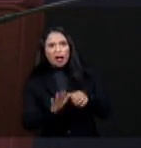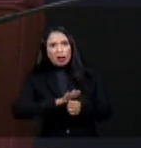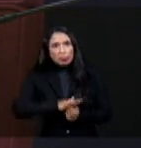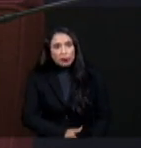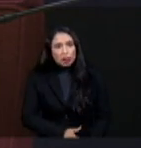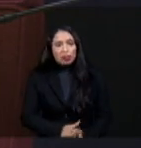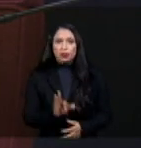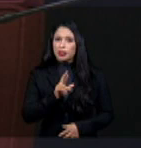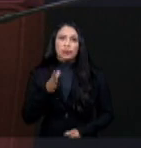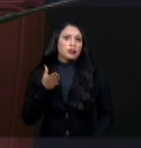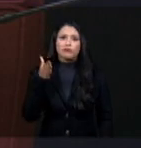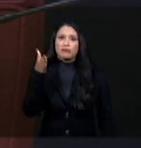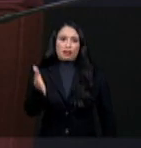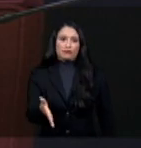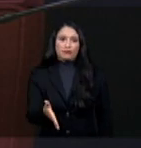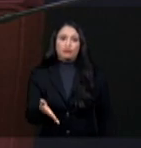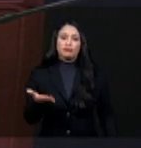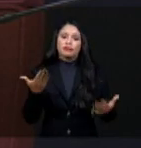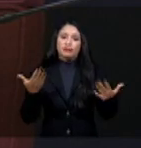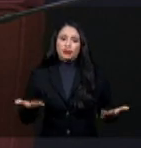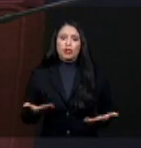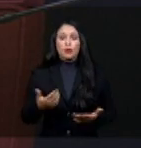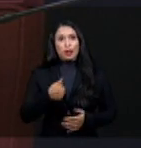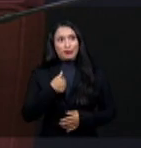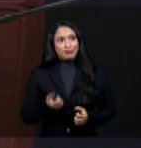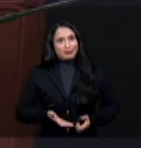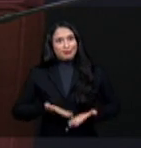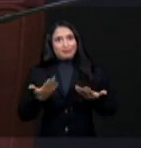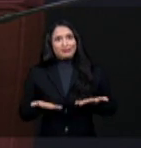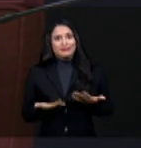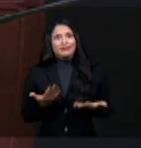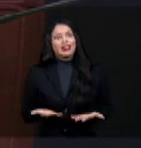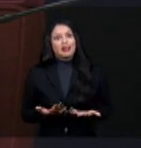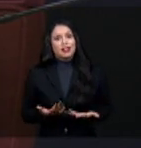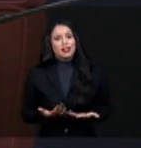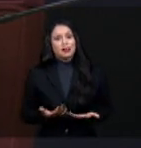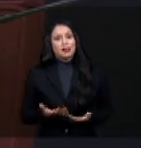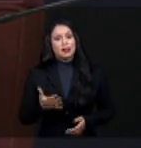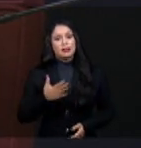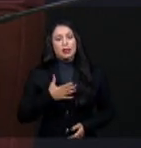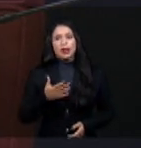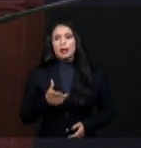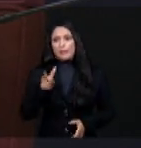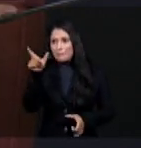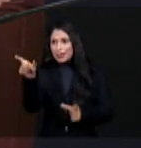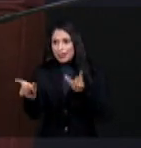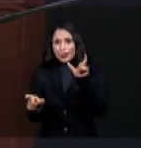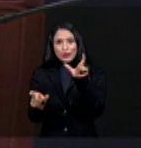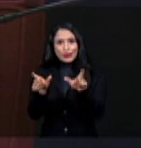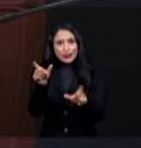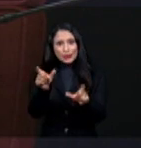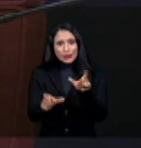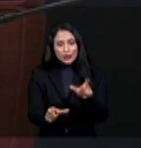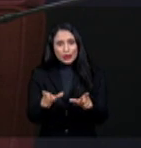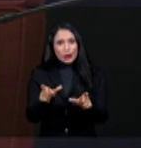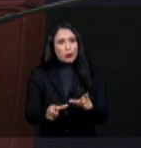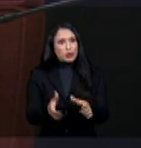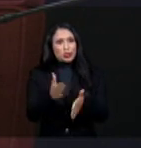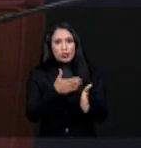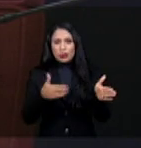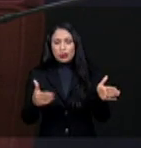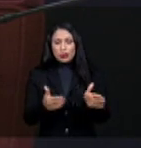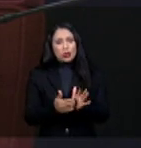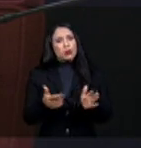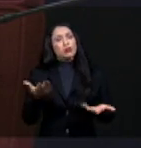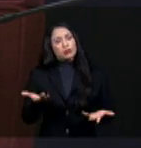irão isso me anima muito acho que a mudança vem de pessoas como a Luísa de pessoas como as ministras de